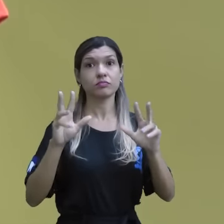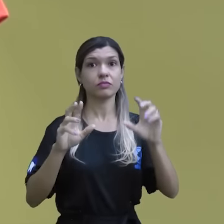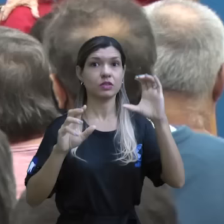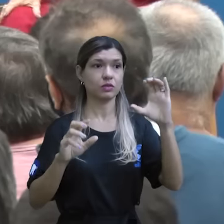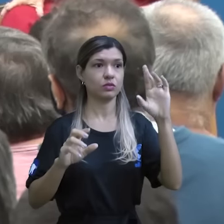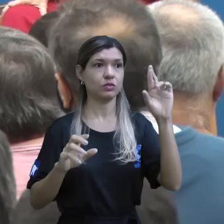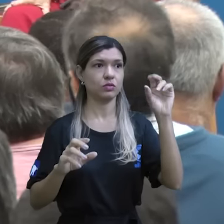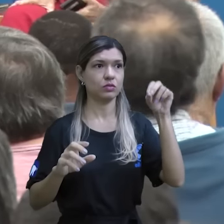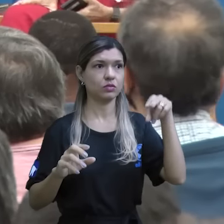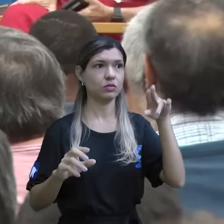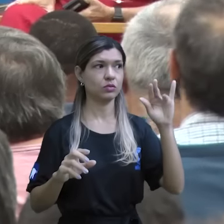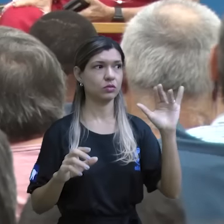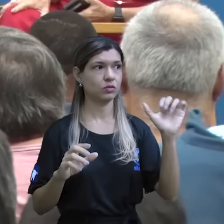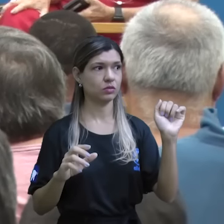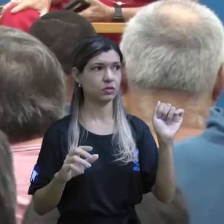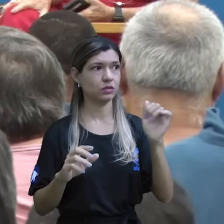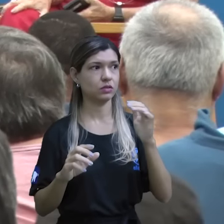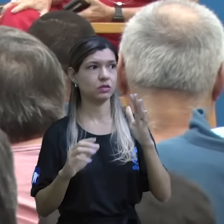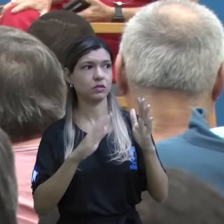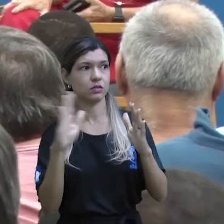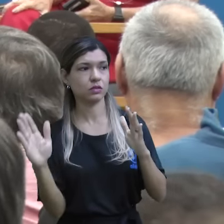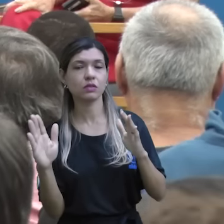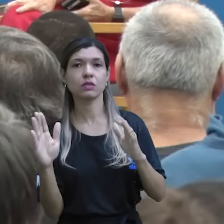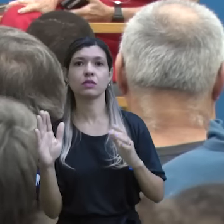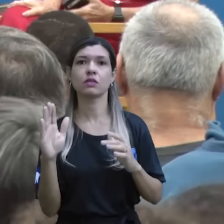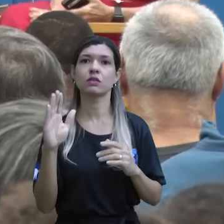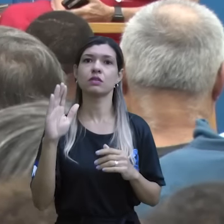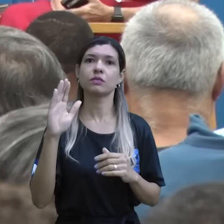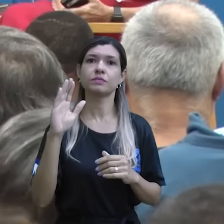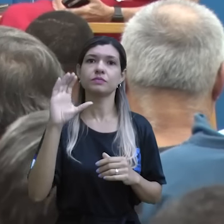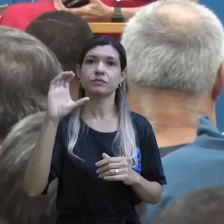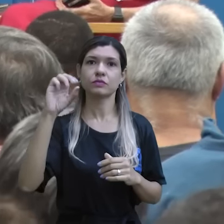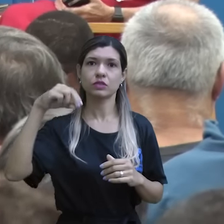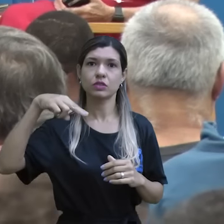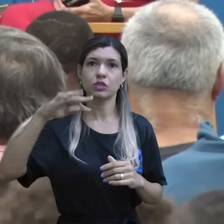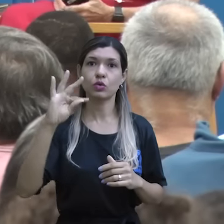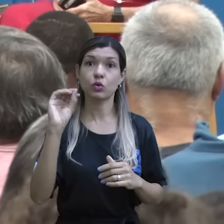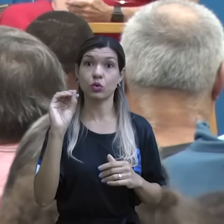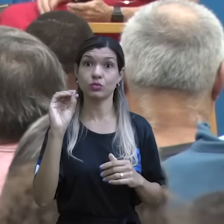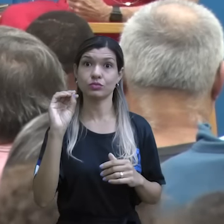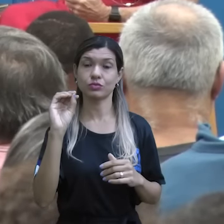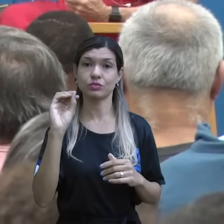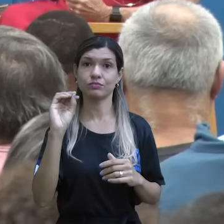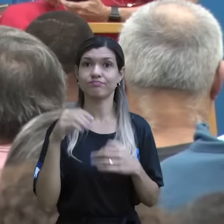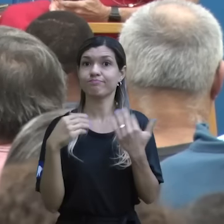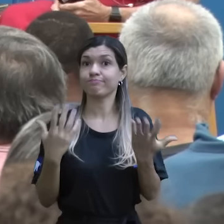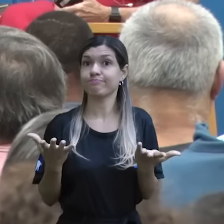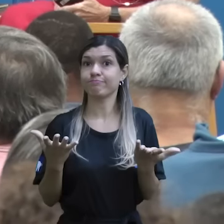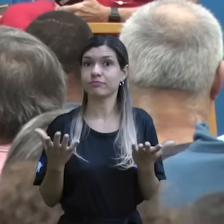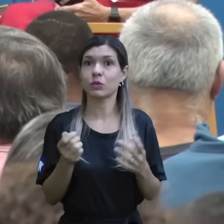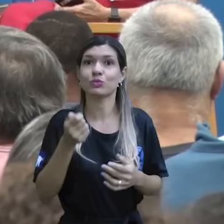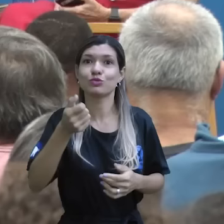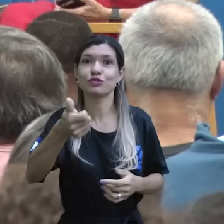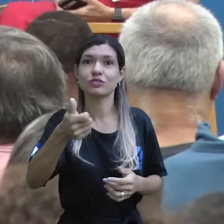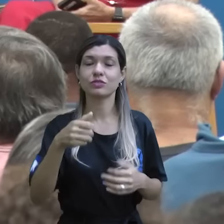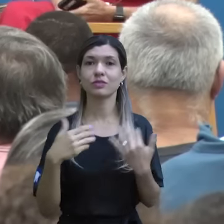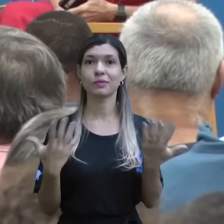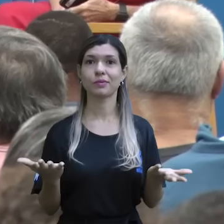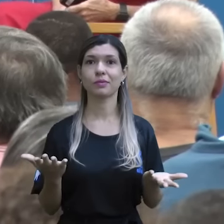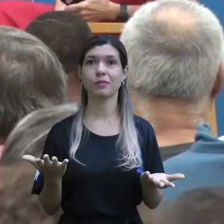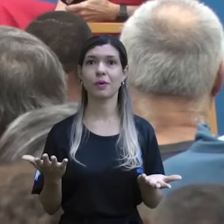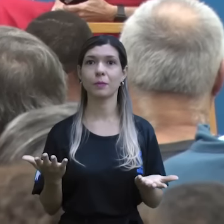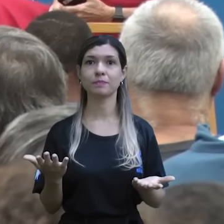Eu sugiro aqui. É difícil. Esse livro da Beatriz é ótimo. Ela falou das minhas crônicas. Não é que a gente quer fazer assim, numa e a ninfa aqui, mas, enfim.